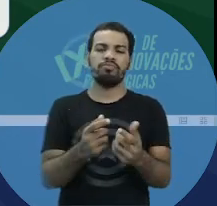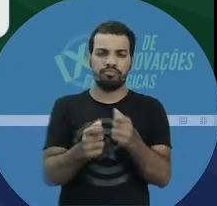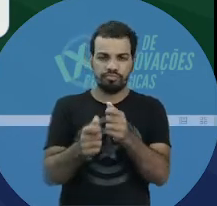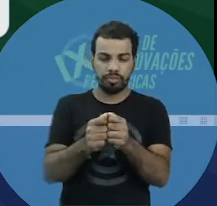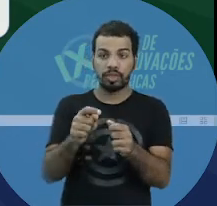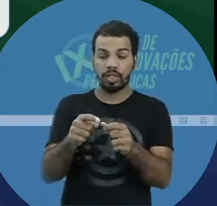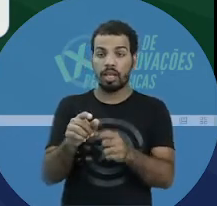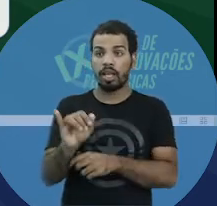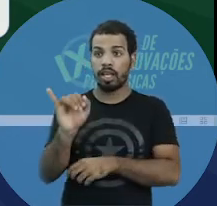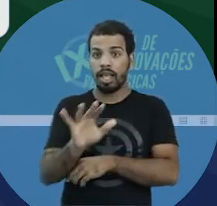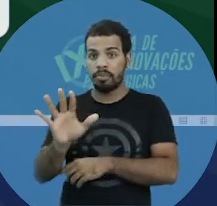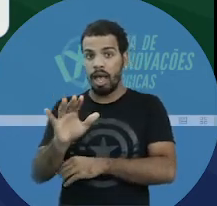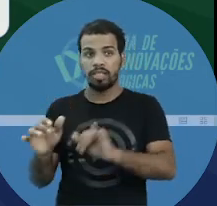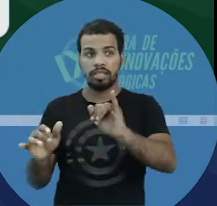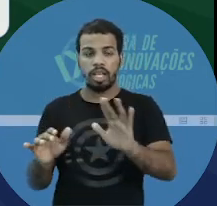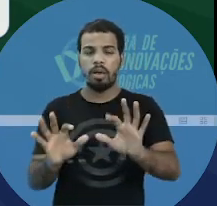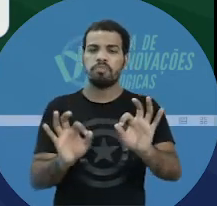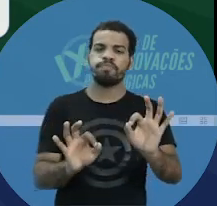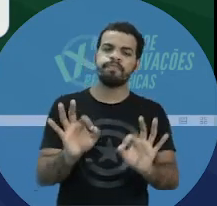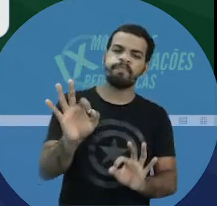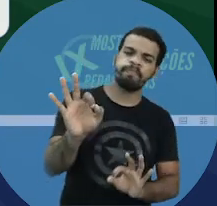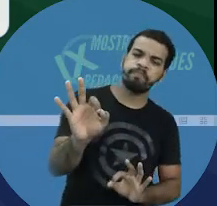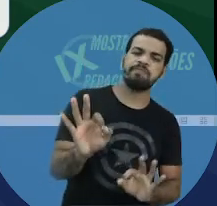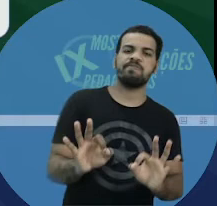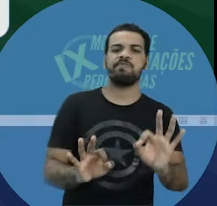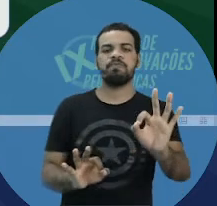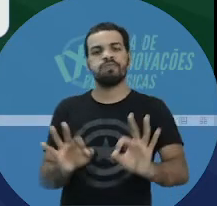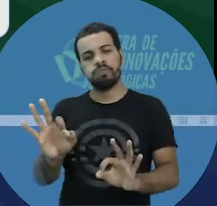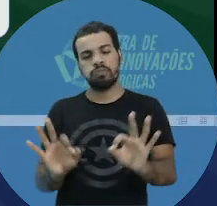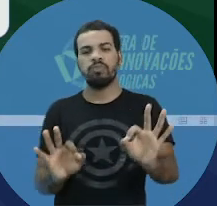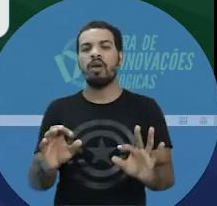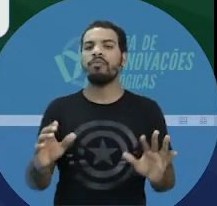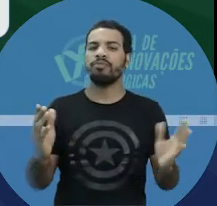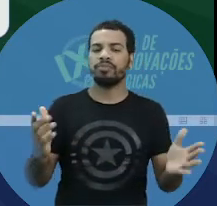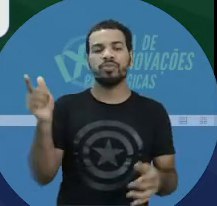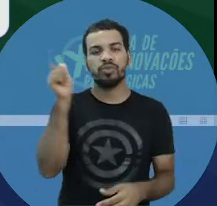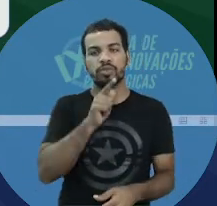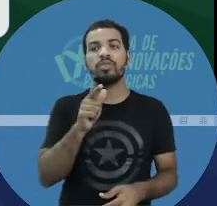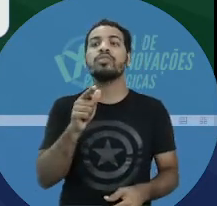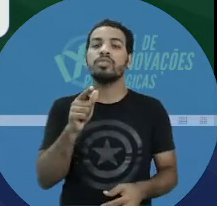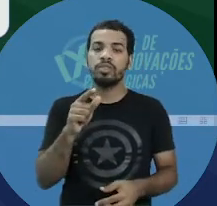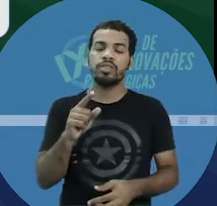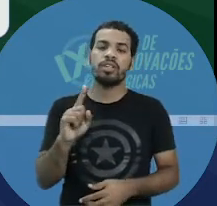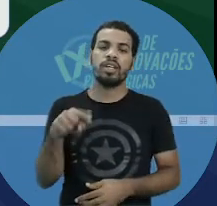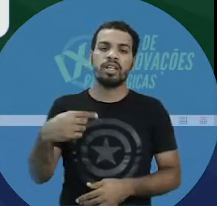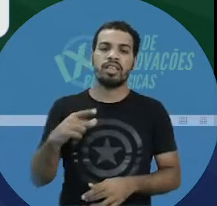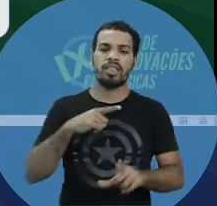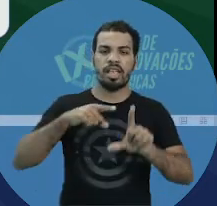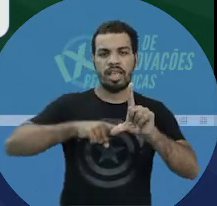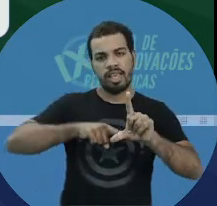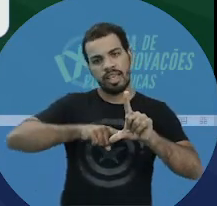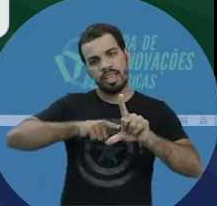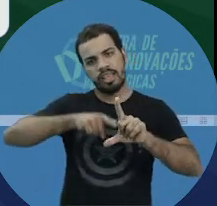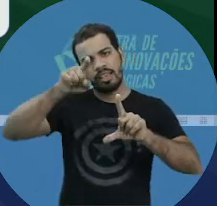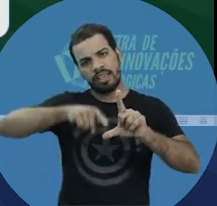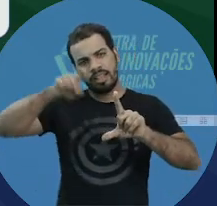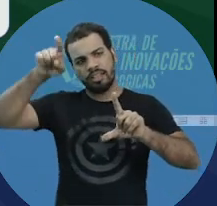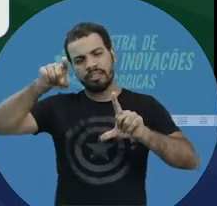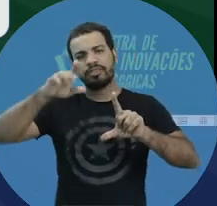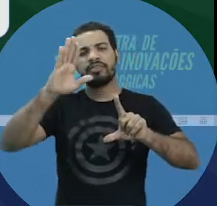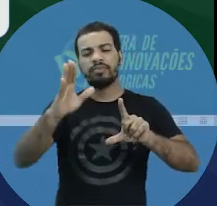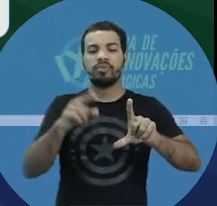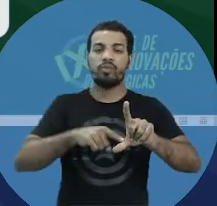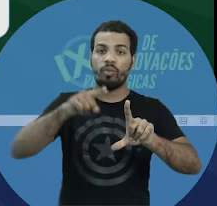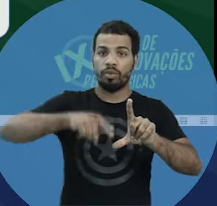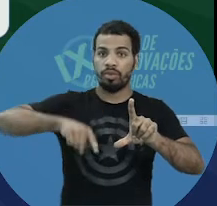foram organizadas e concluídas em gráficos. Daí onde que vem a bioestatística, da onde é que vem o encantamento.